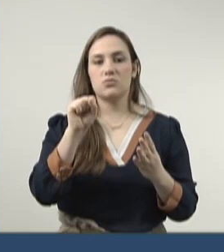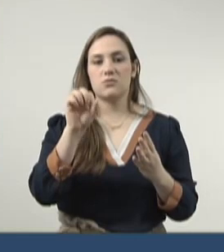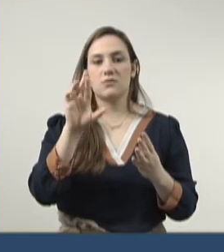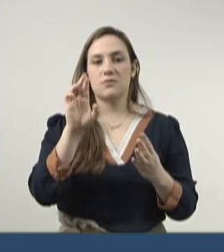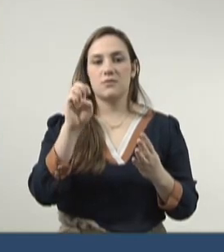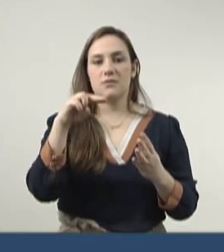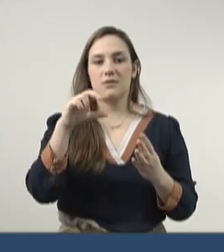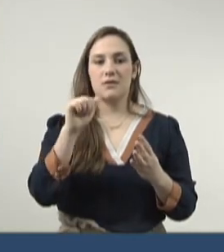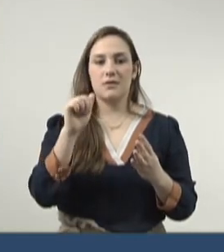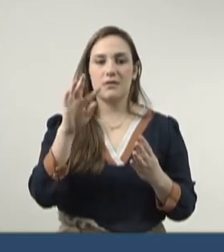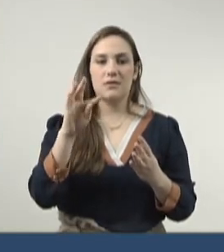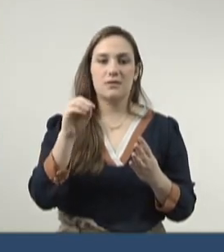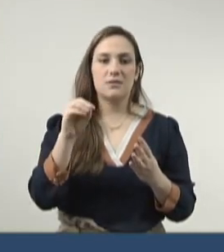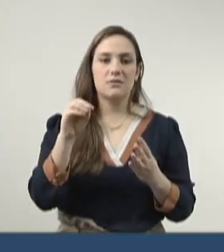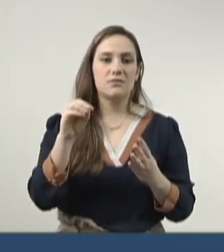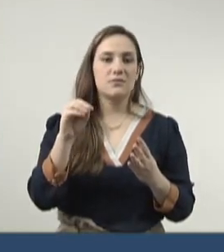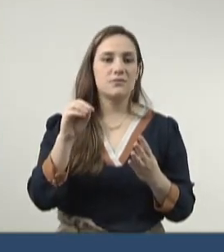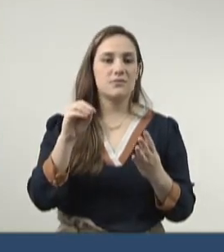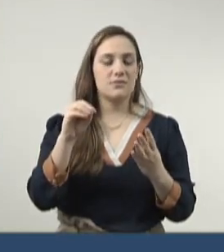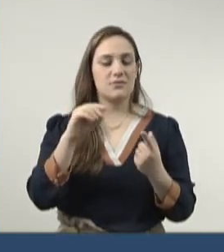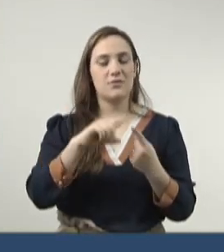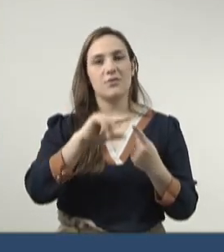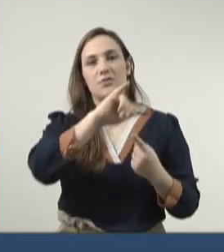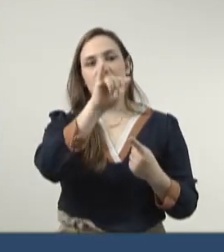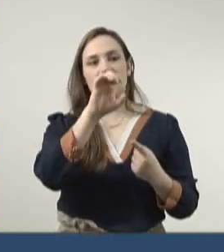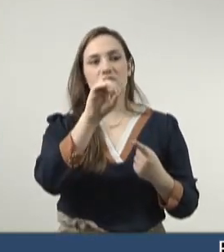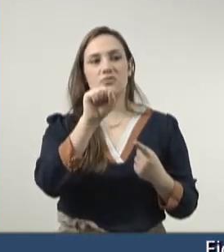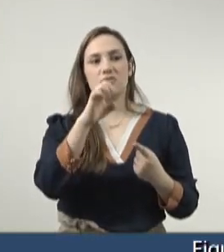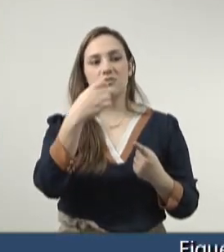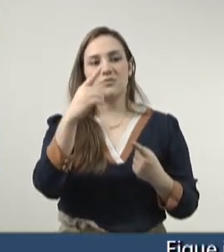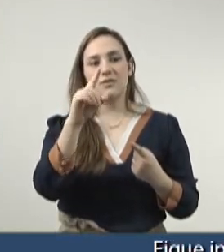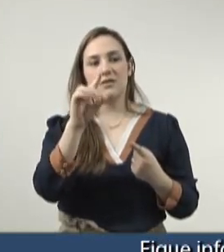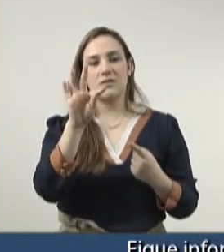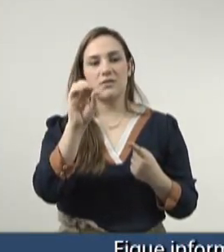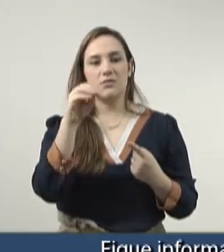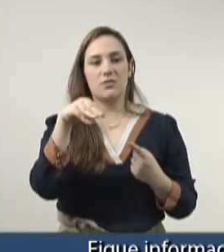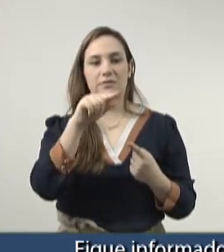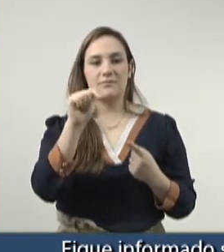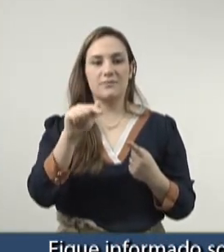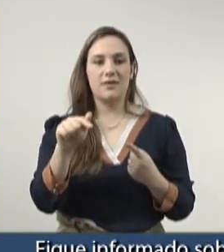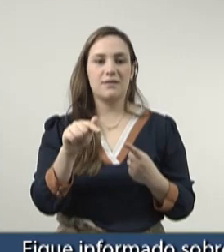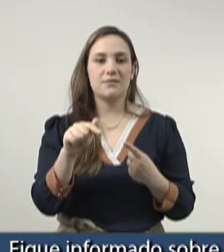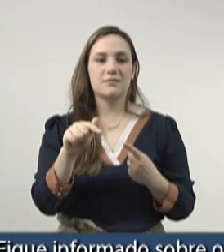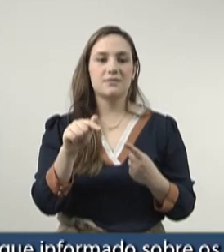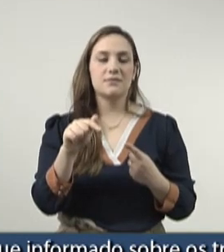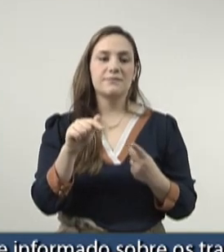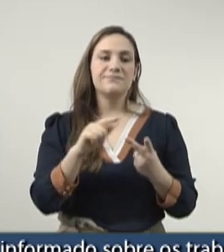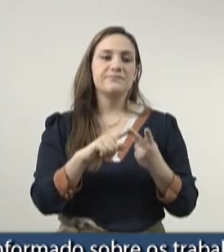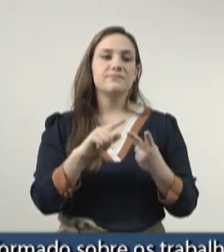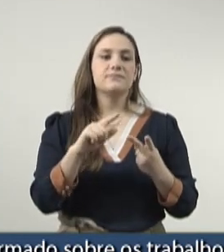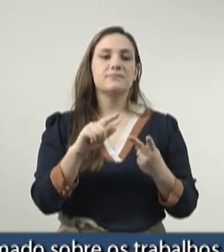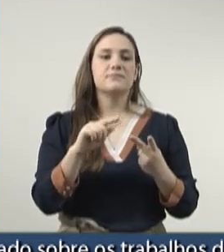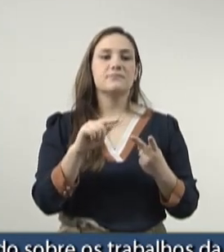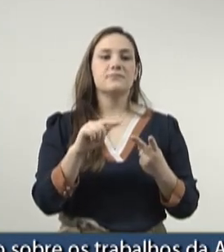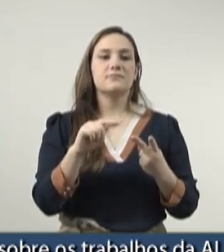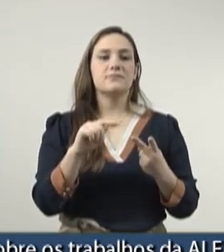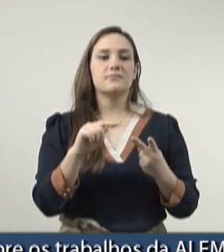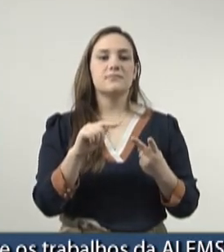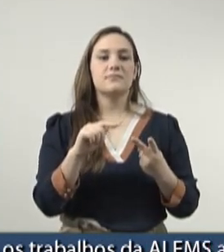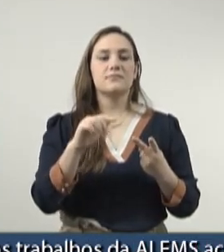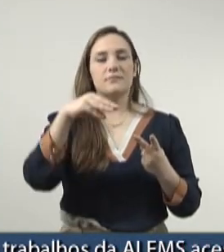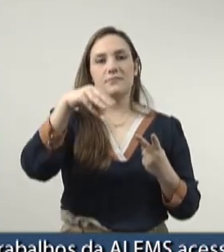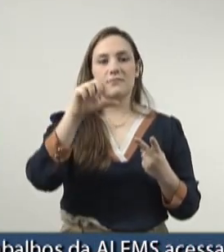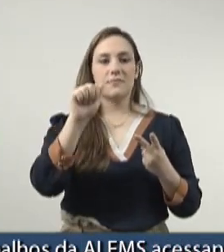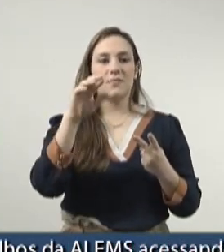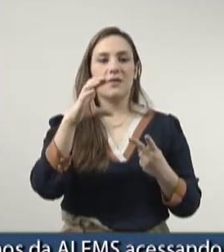Nunes, José Tomás de Souza, Marcelo Feliz, Félix Soares, Marco